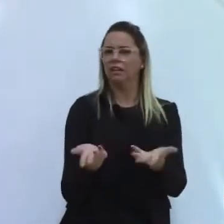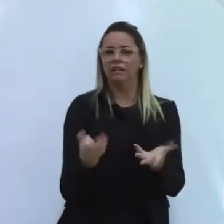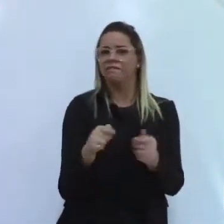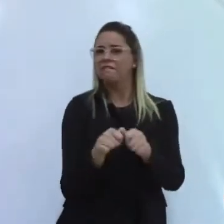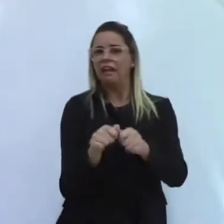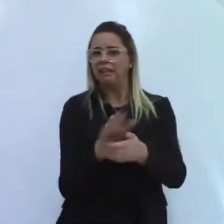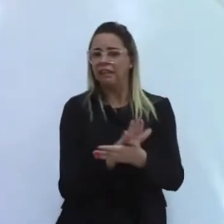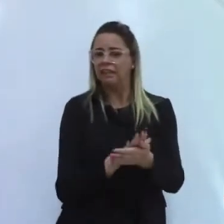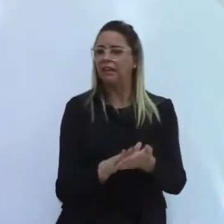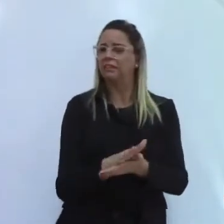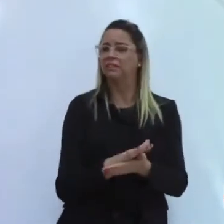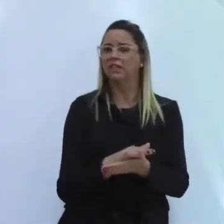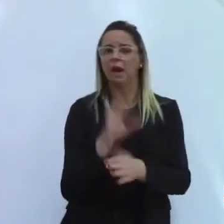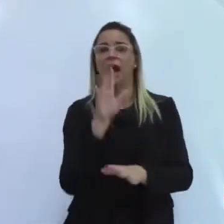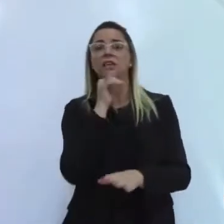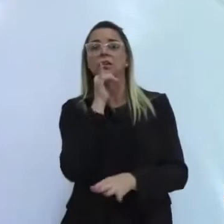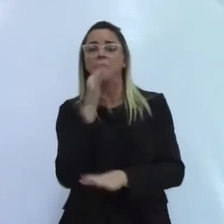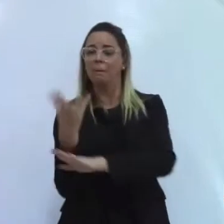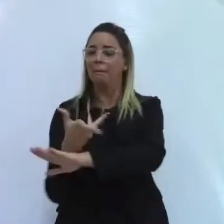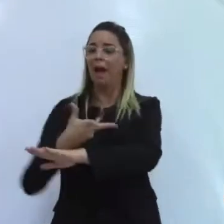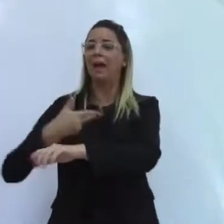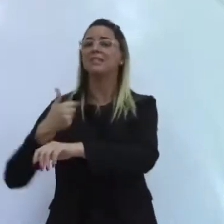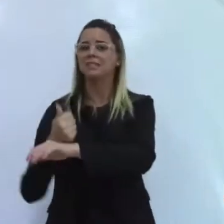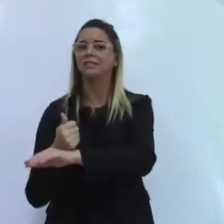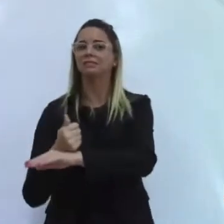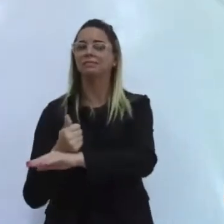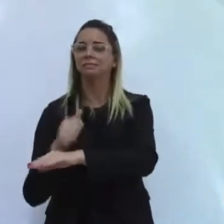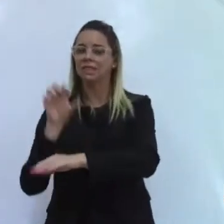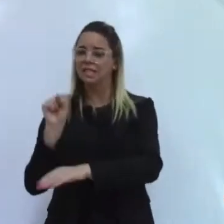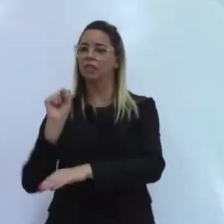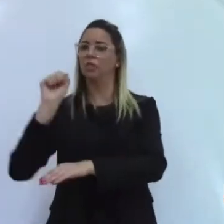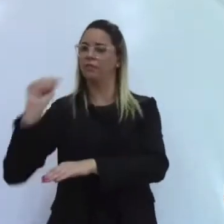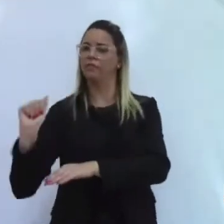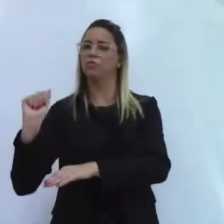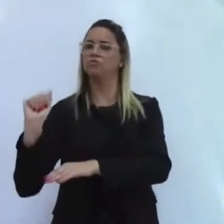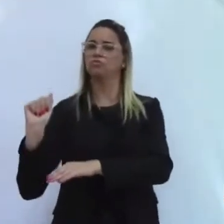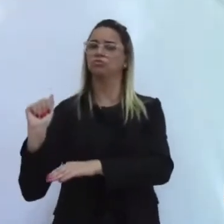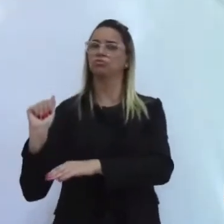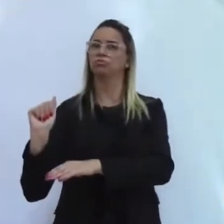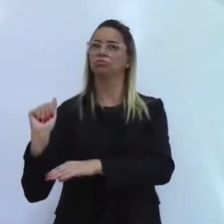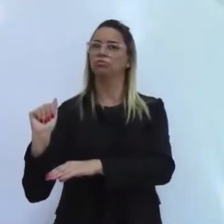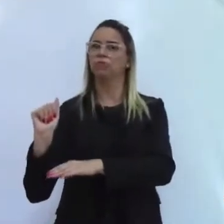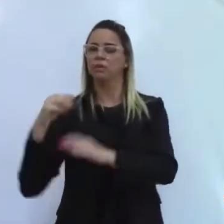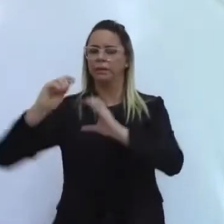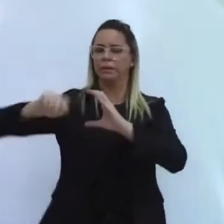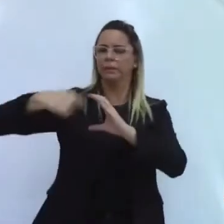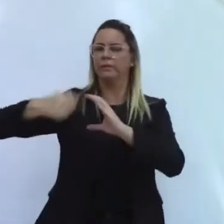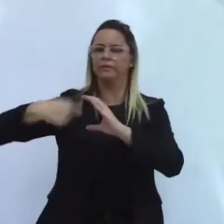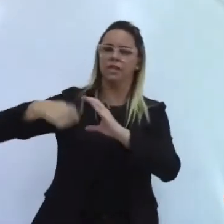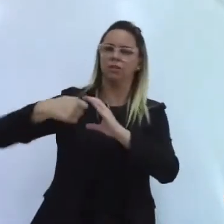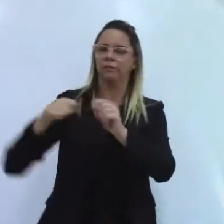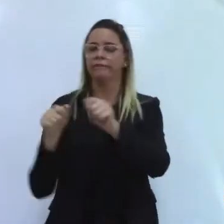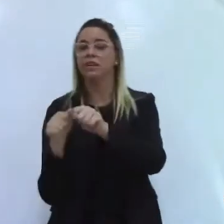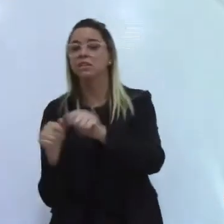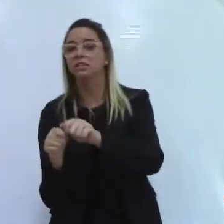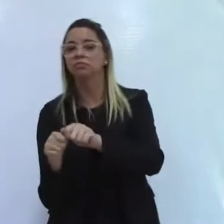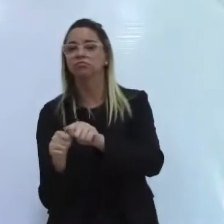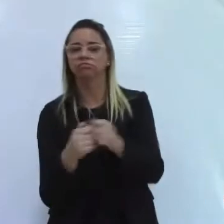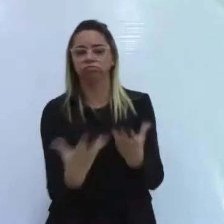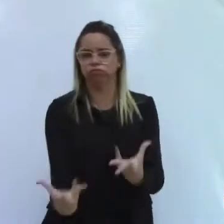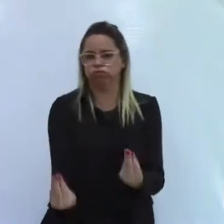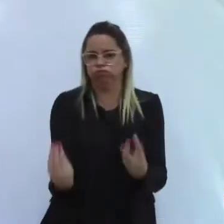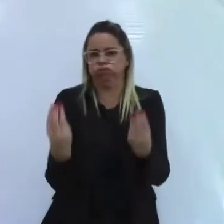Se você chegar na Praça do Santo Afonso, essa semana eu estava fazendo vídeos de uma tuia de